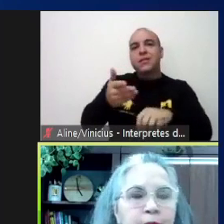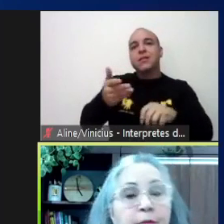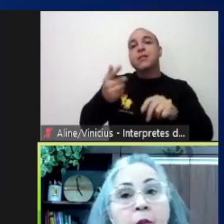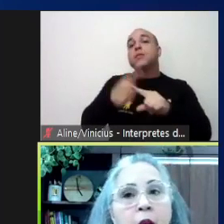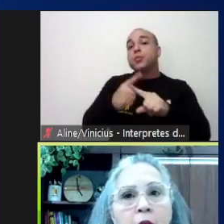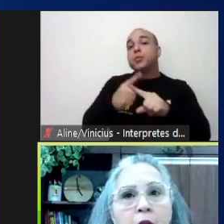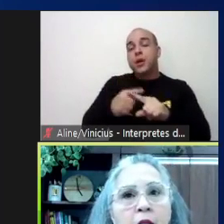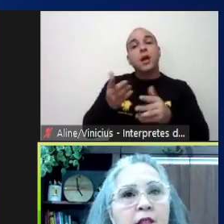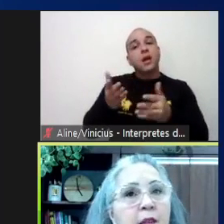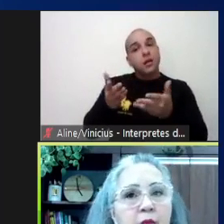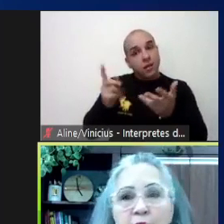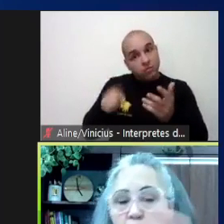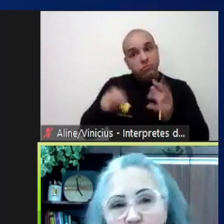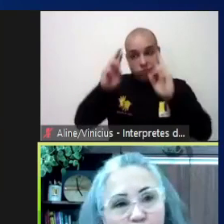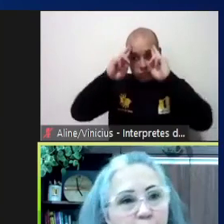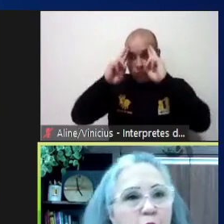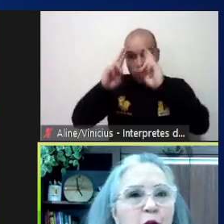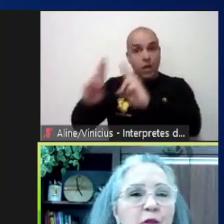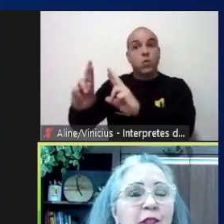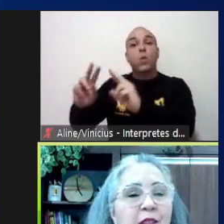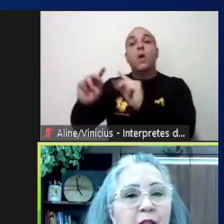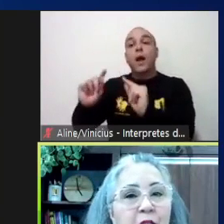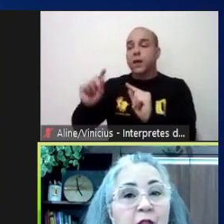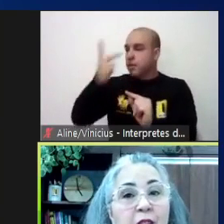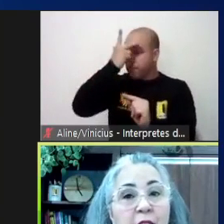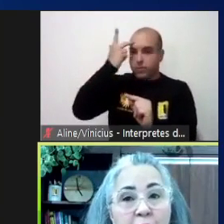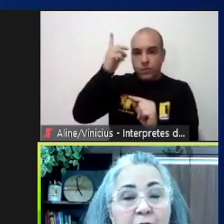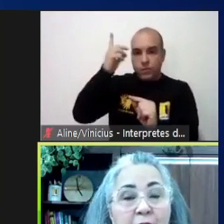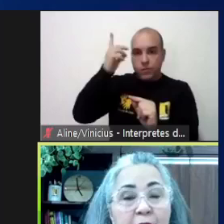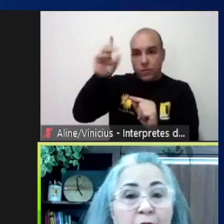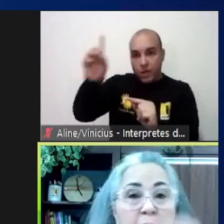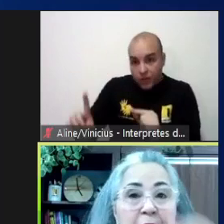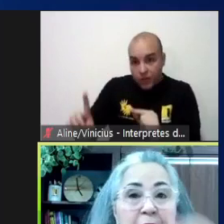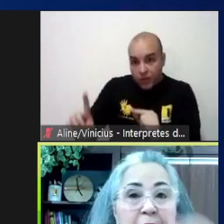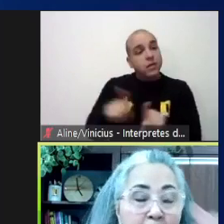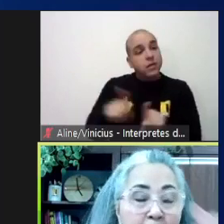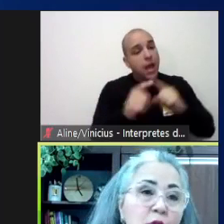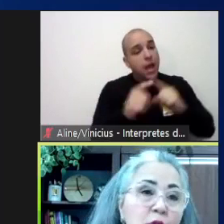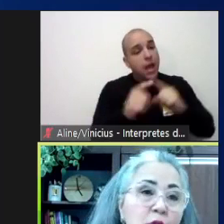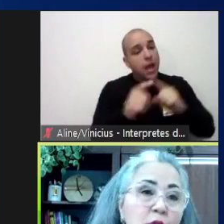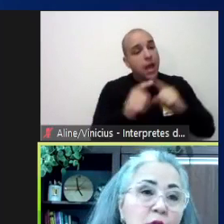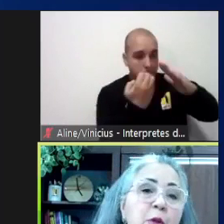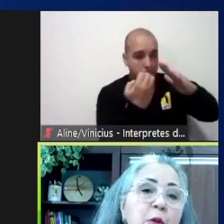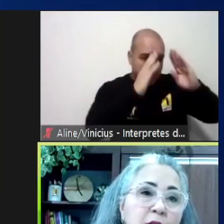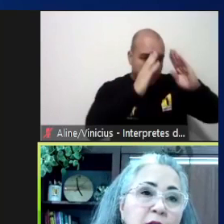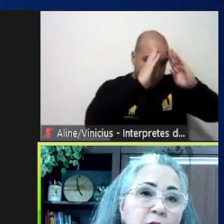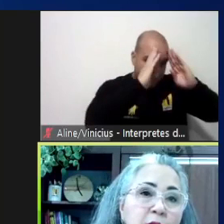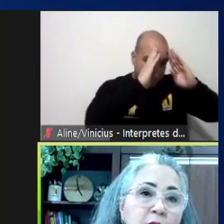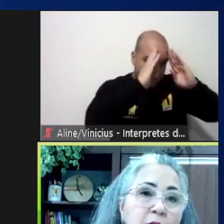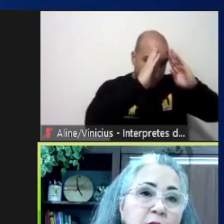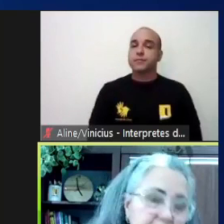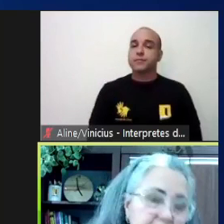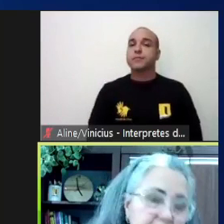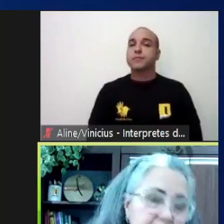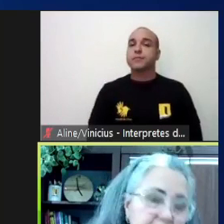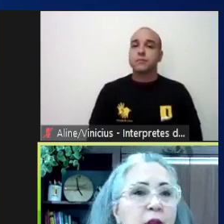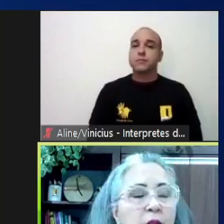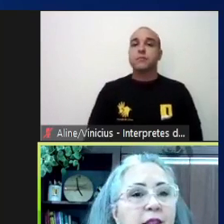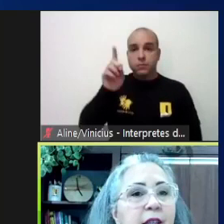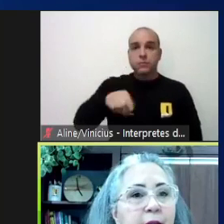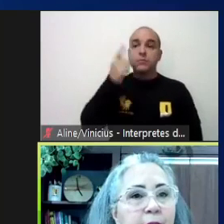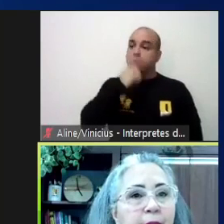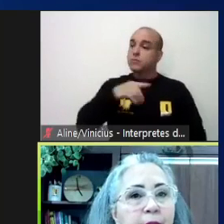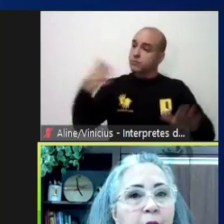clientes. Lançamos inúmeros produtos e serviços, reforçando ainda mais o nosso propósito, que é fazer a inclusão